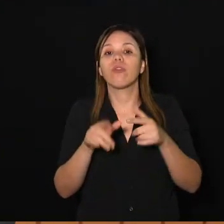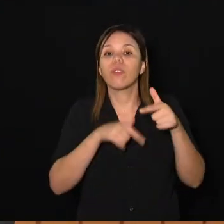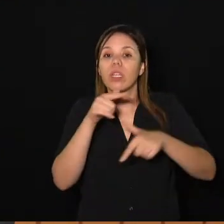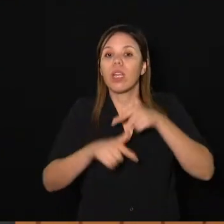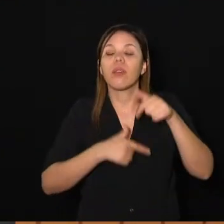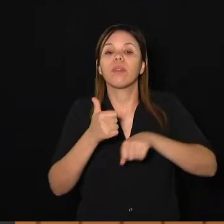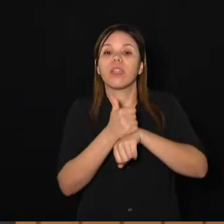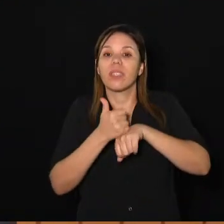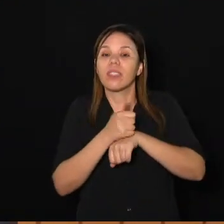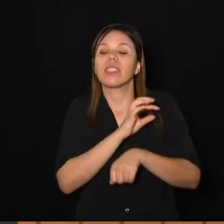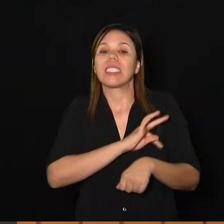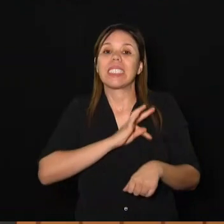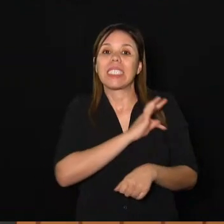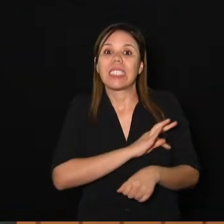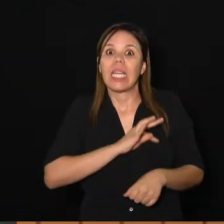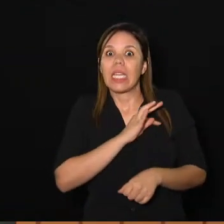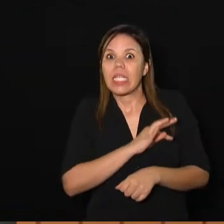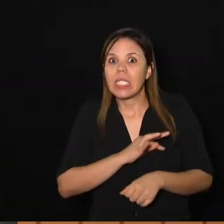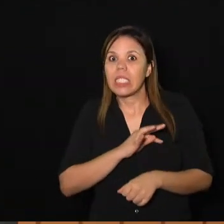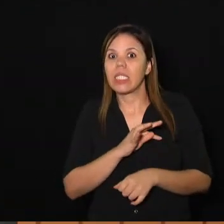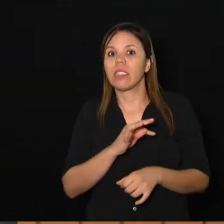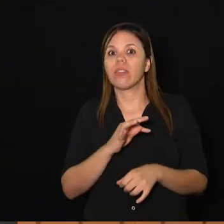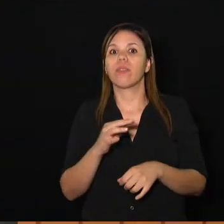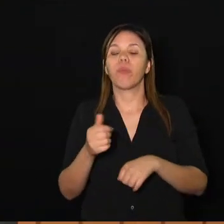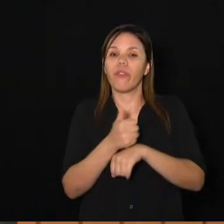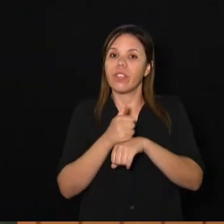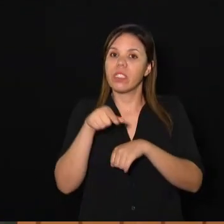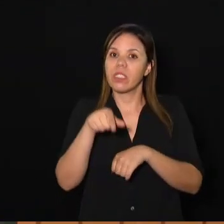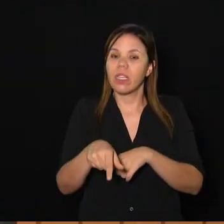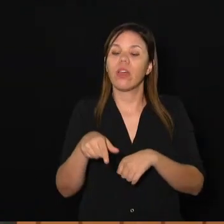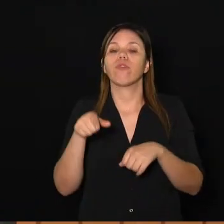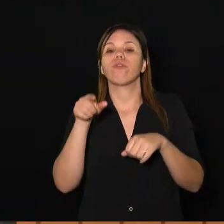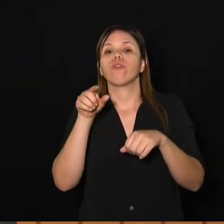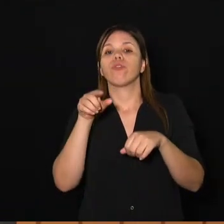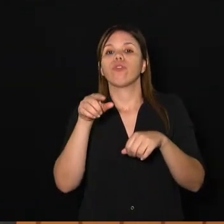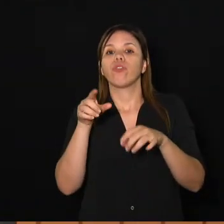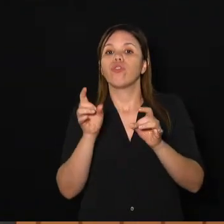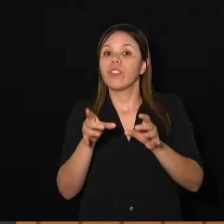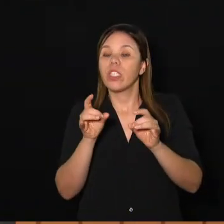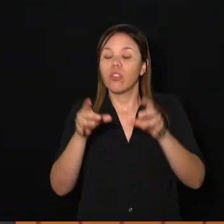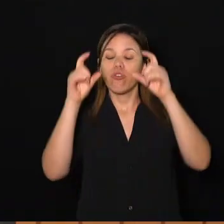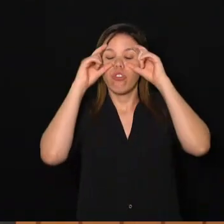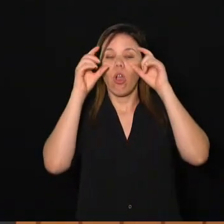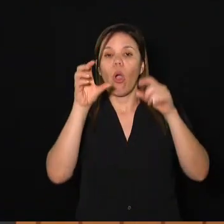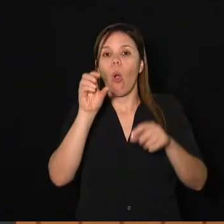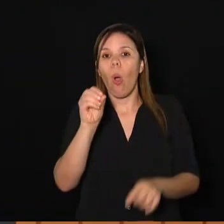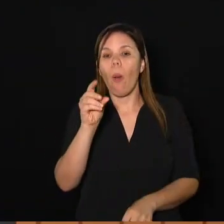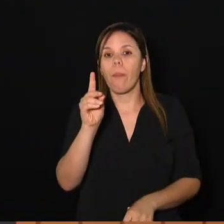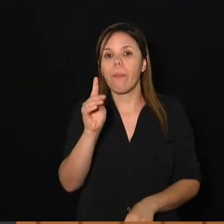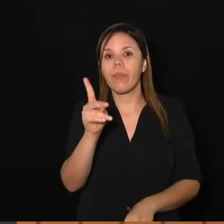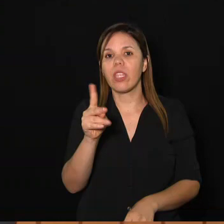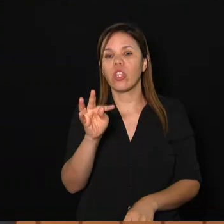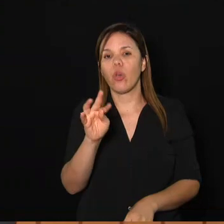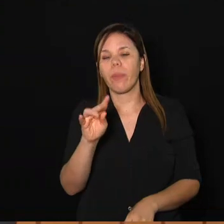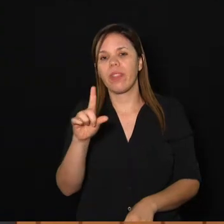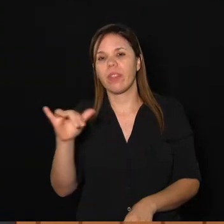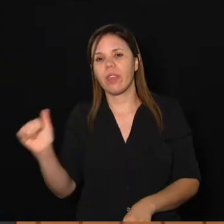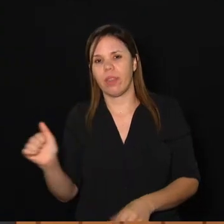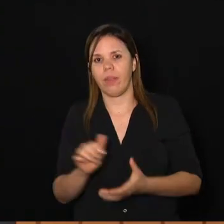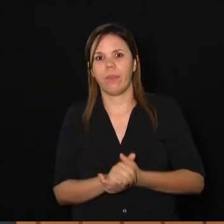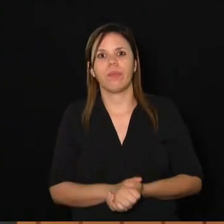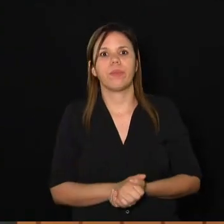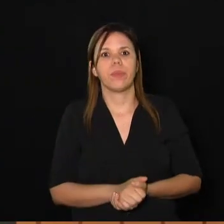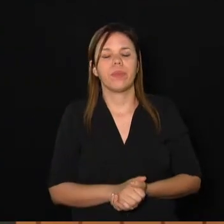e é uma regularização que já existe por outro lado ainda de